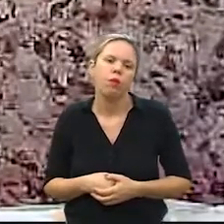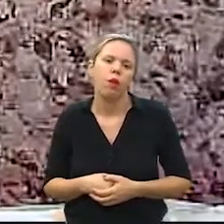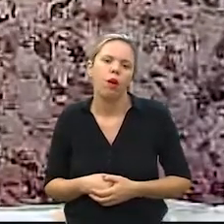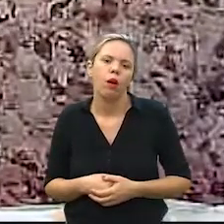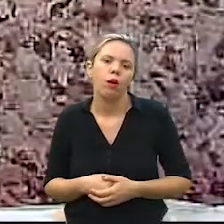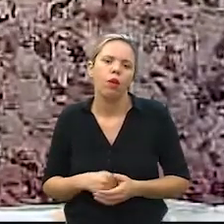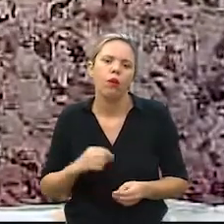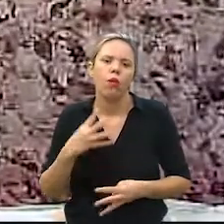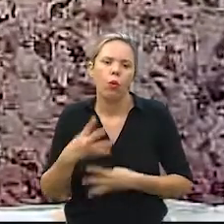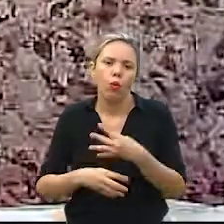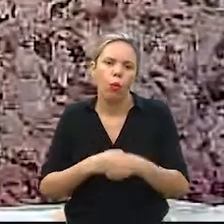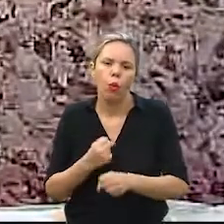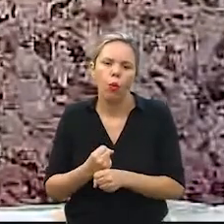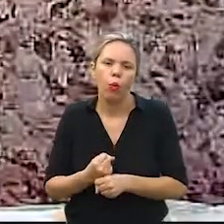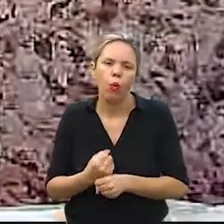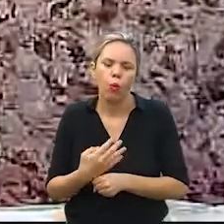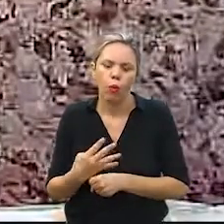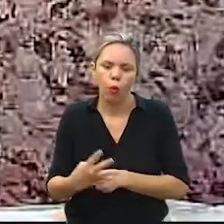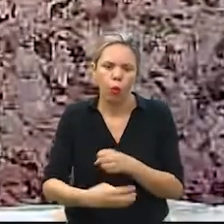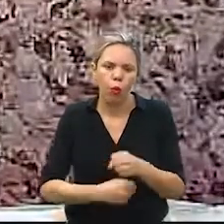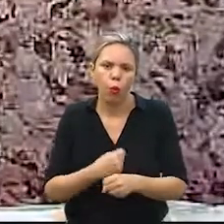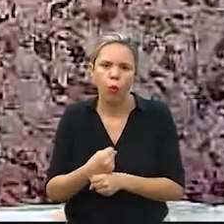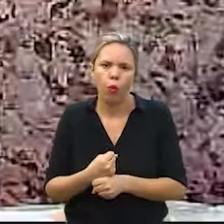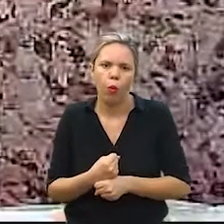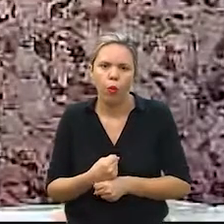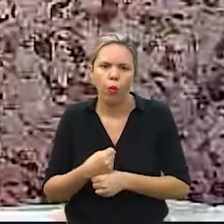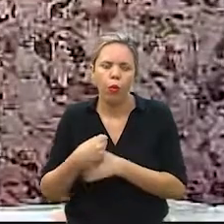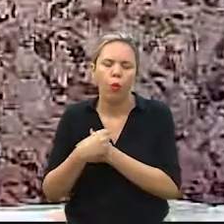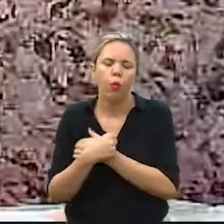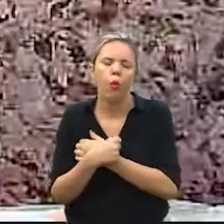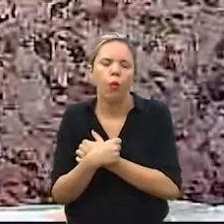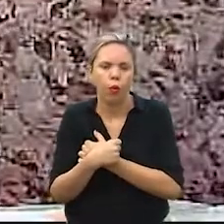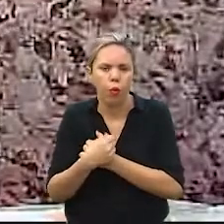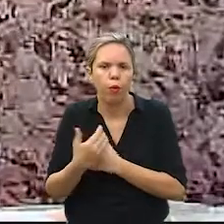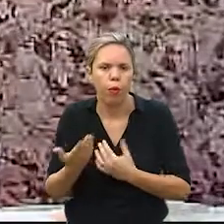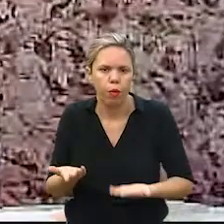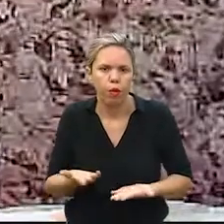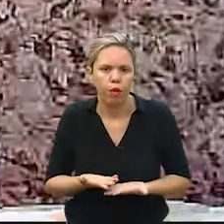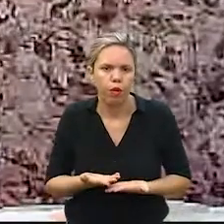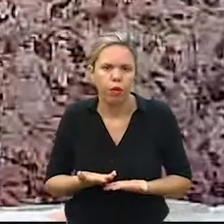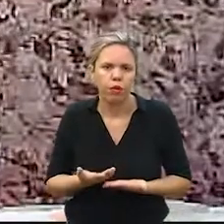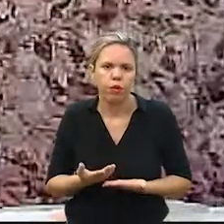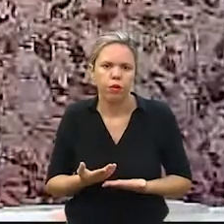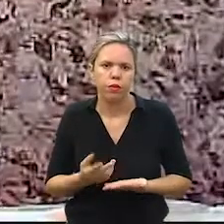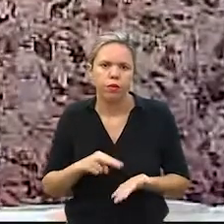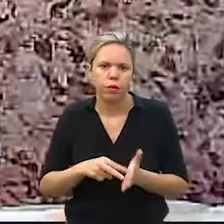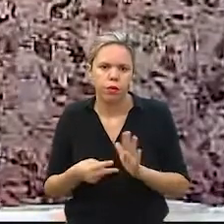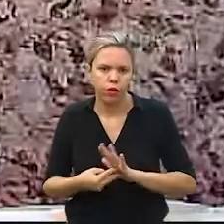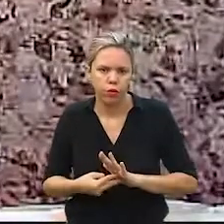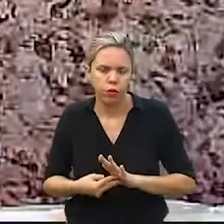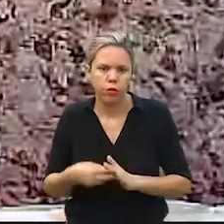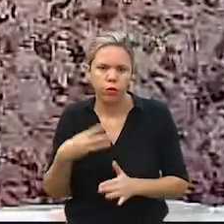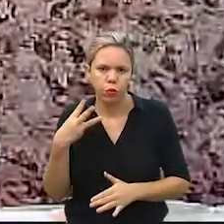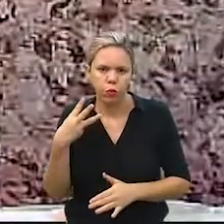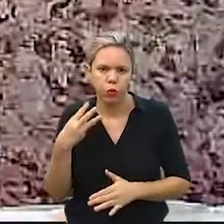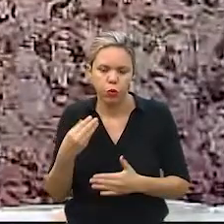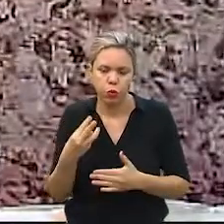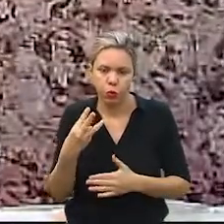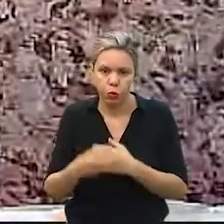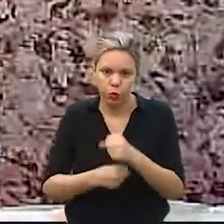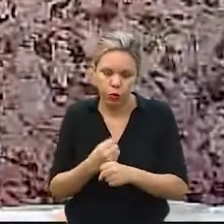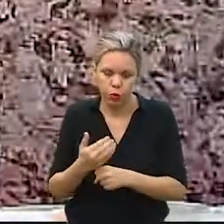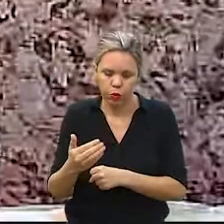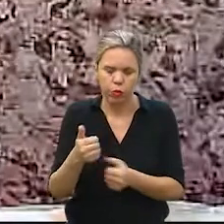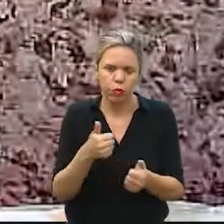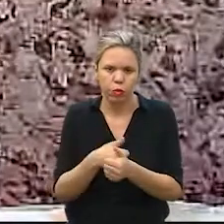planejamento do que vai ser feito nos próximos 4 anos. Isso vai pegar os 3 próximos anos